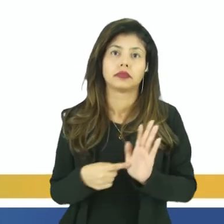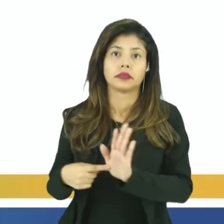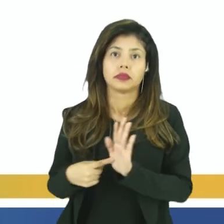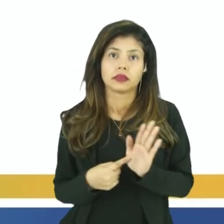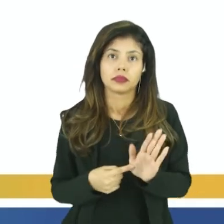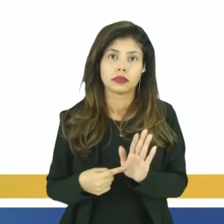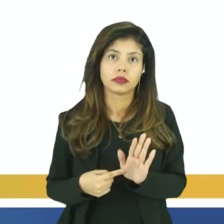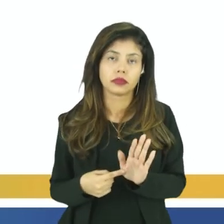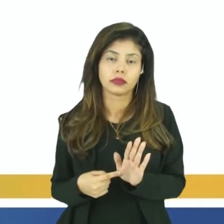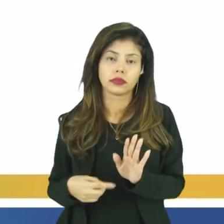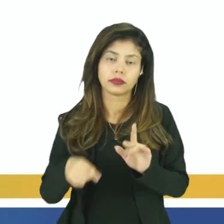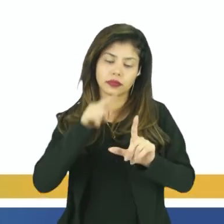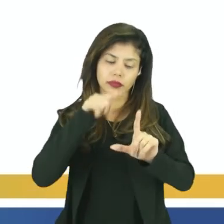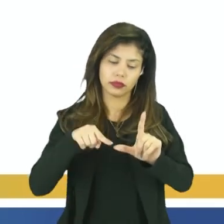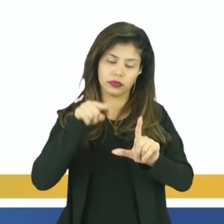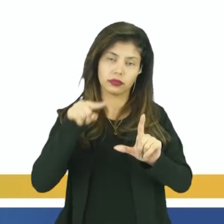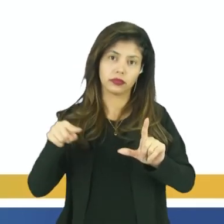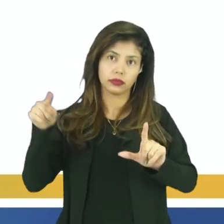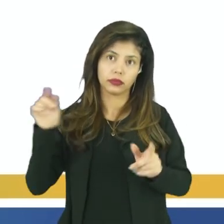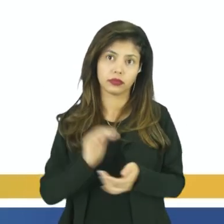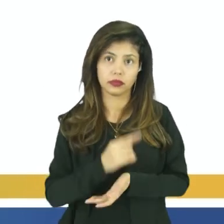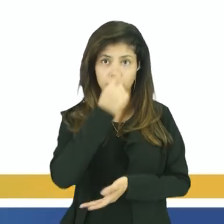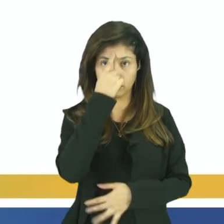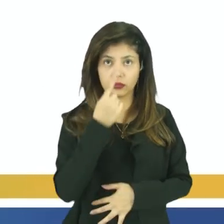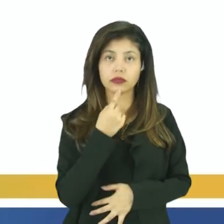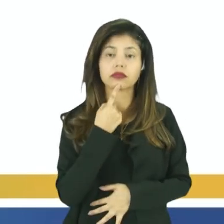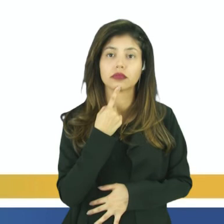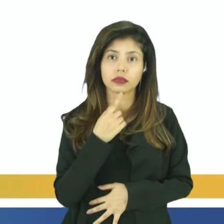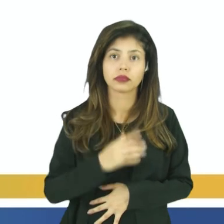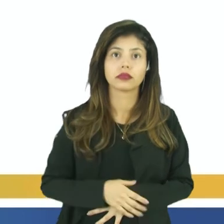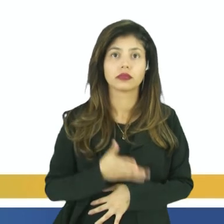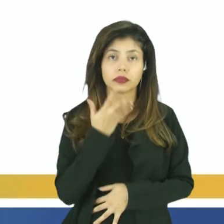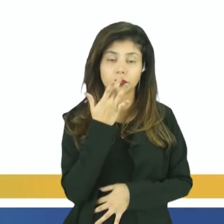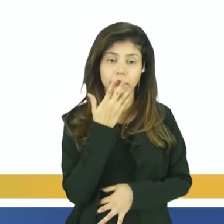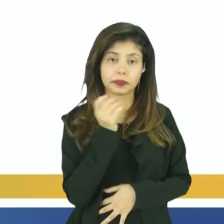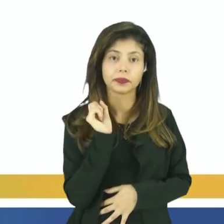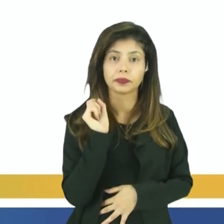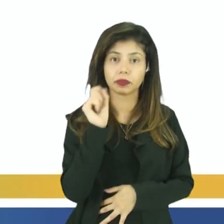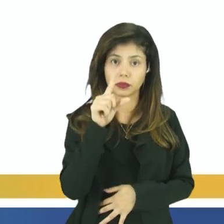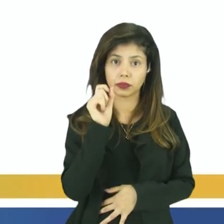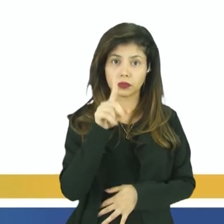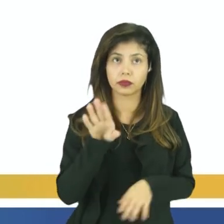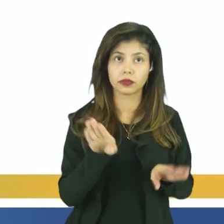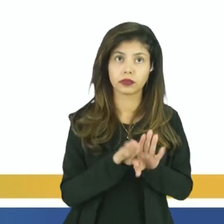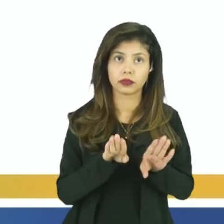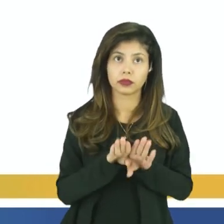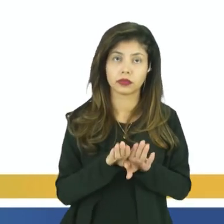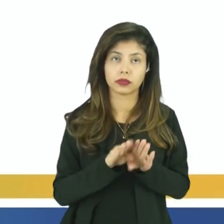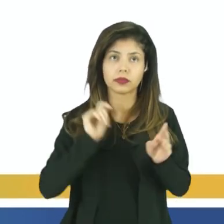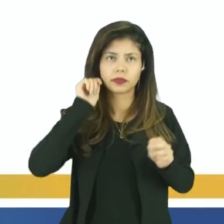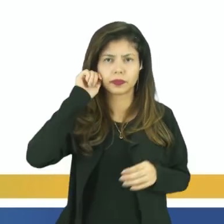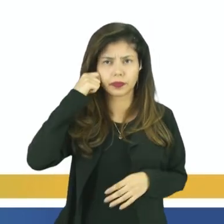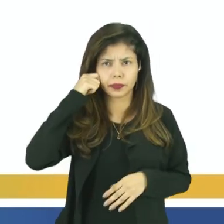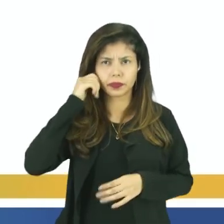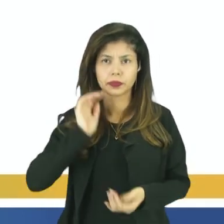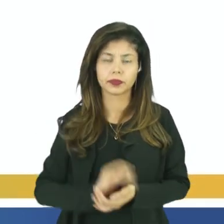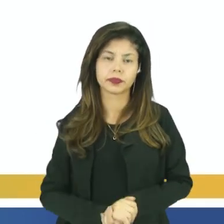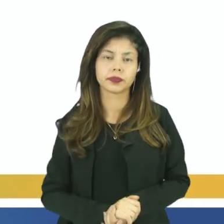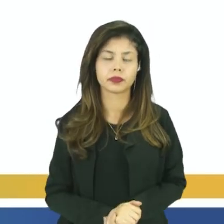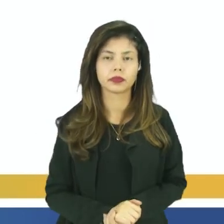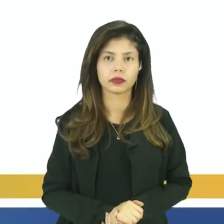disposição desse gráfico que está na imagem de cor azul e fundo preto,